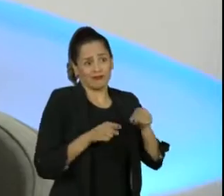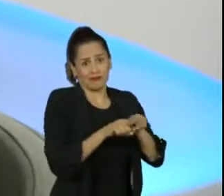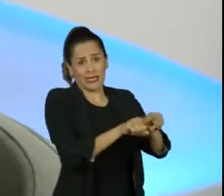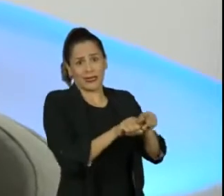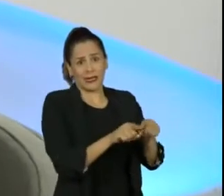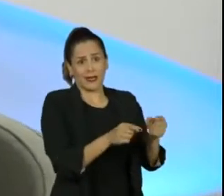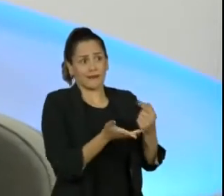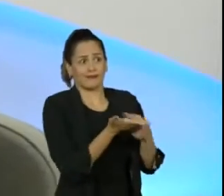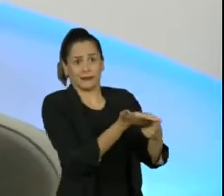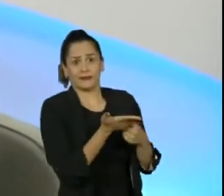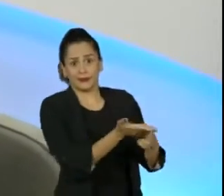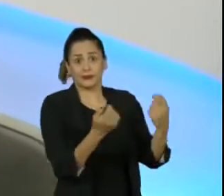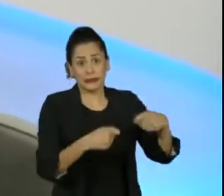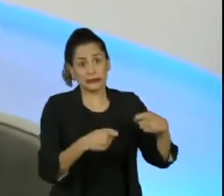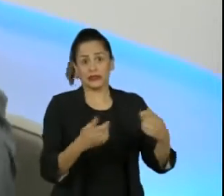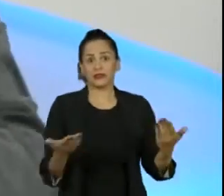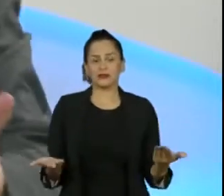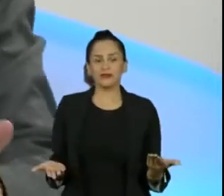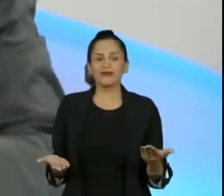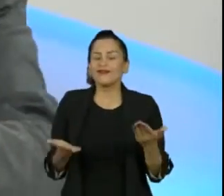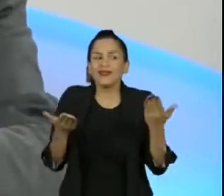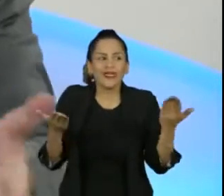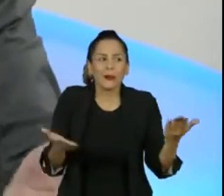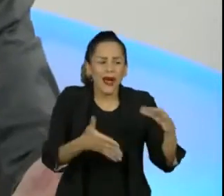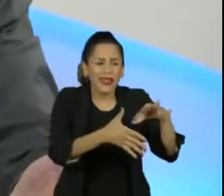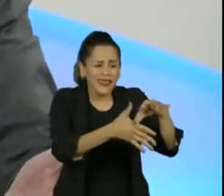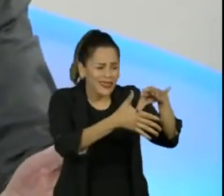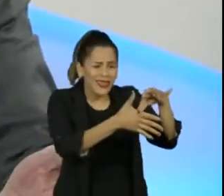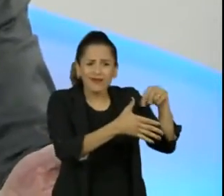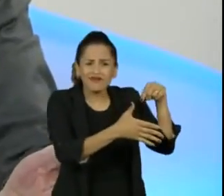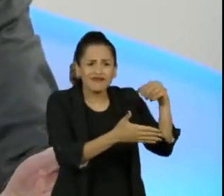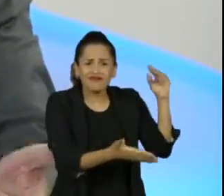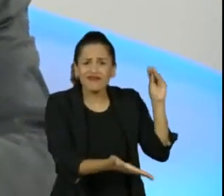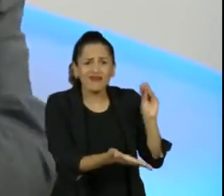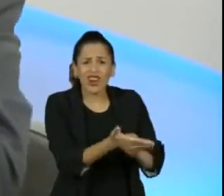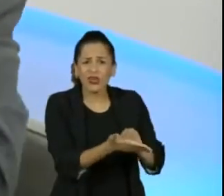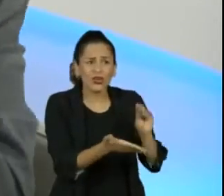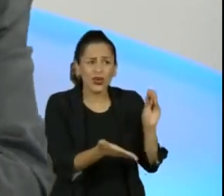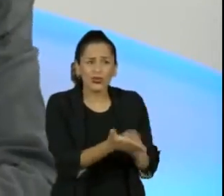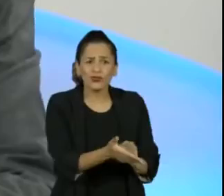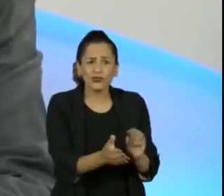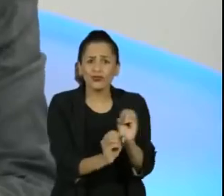a liderança que a gente está vendo na Europa,